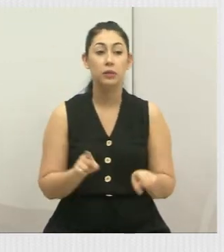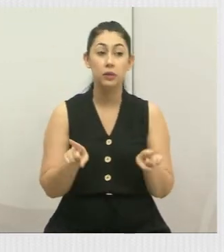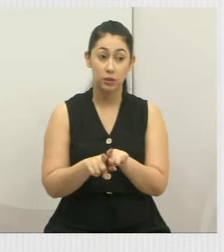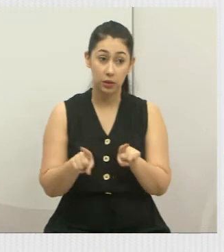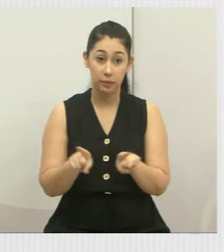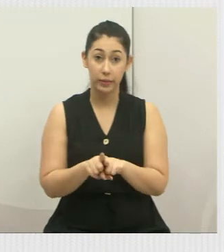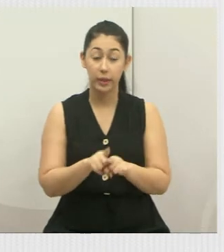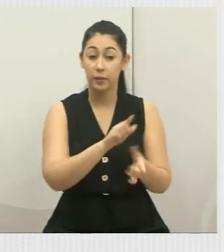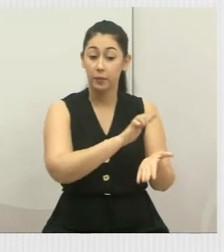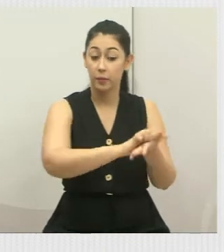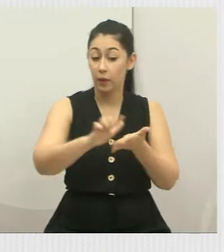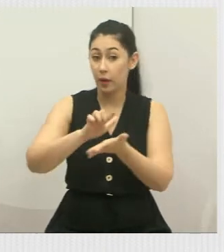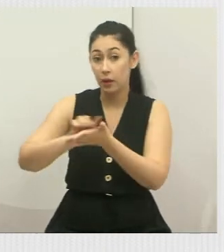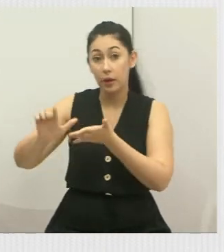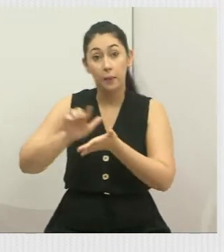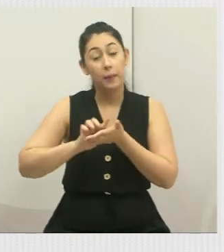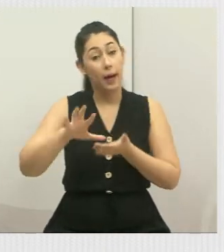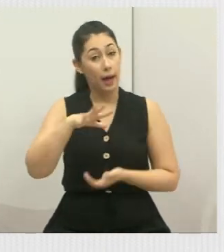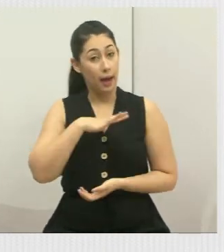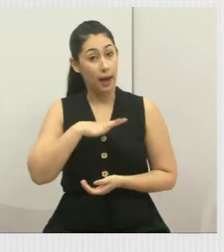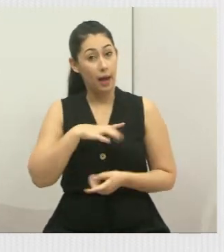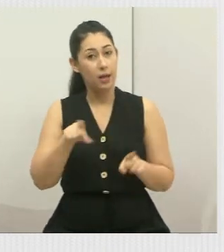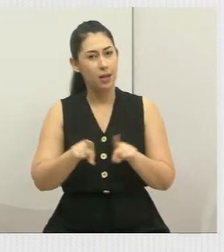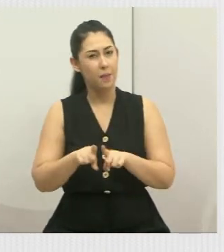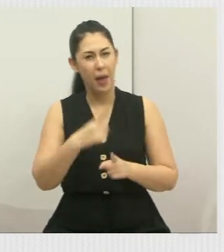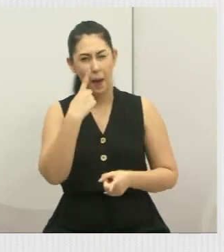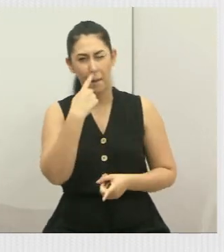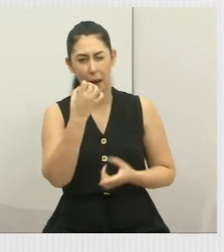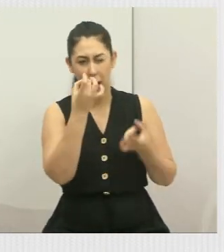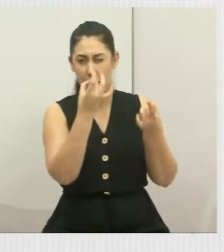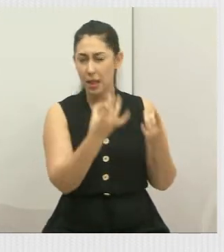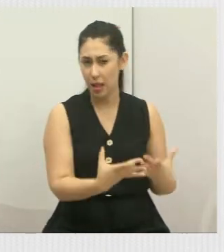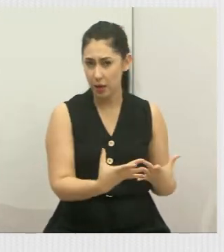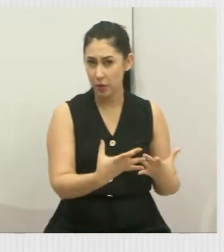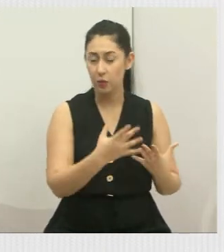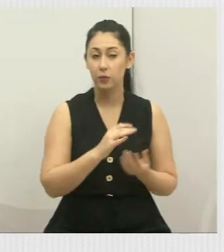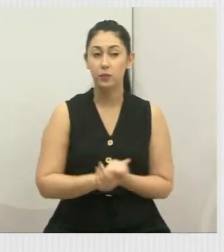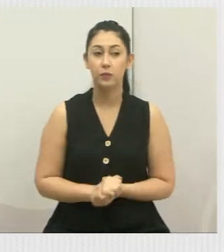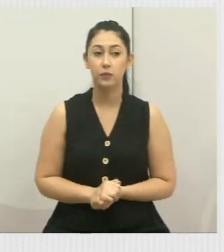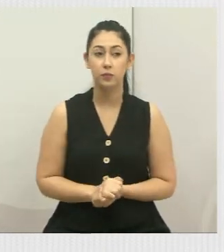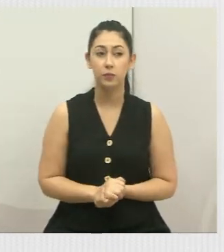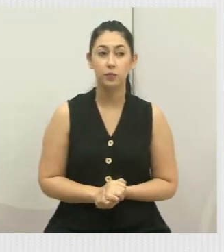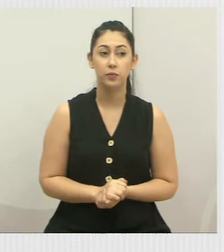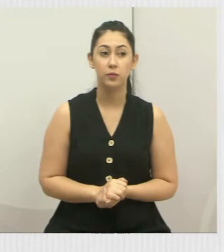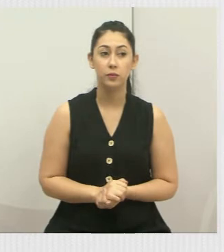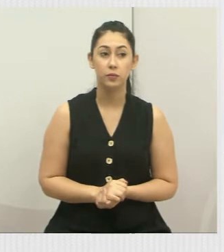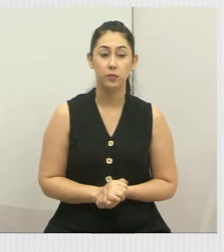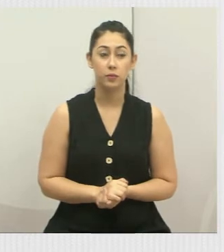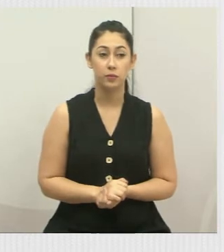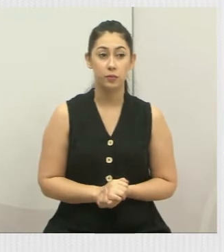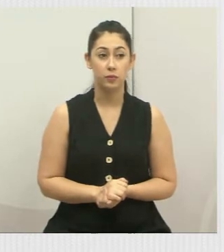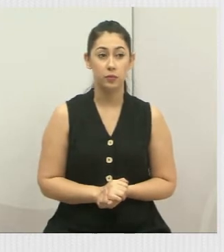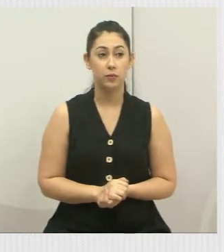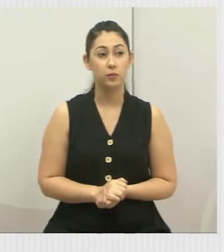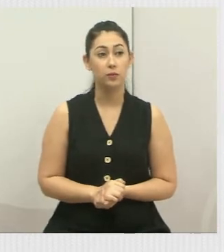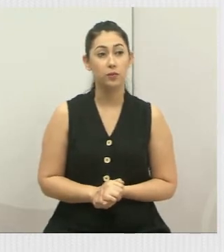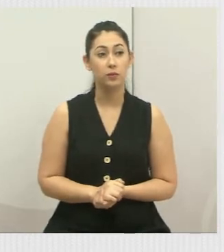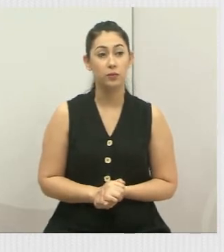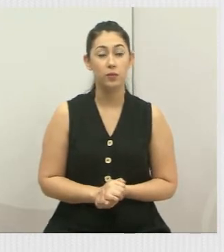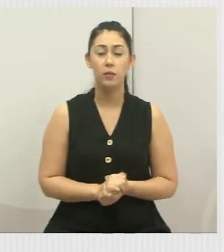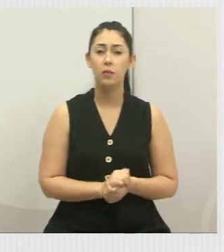à limpeza urbana e manejo de resíduos sólidos. Ok? Bom, de acordo